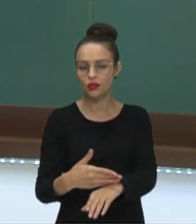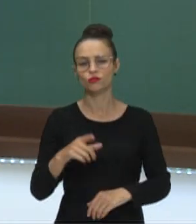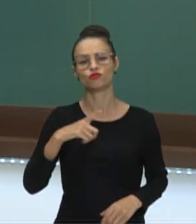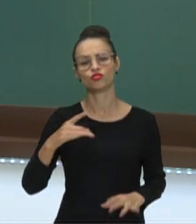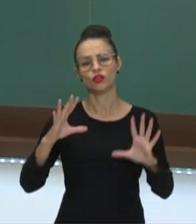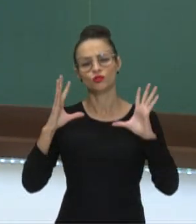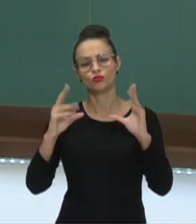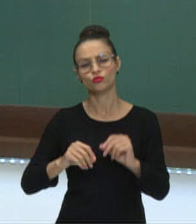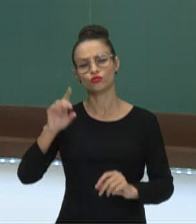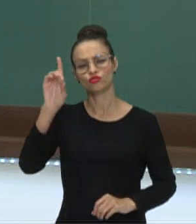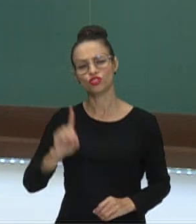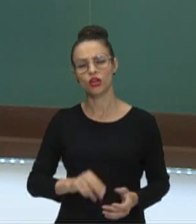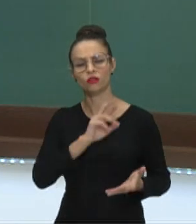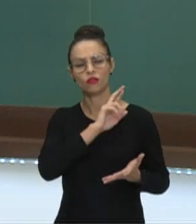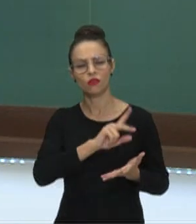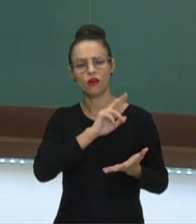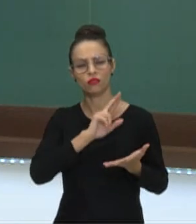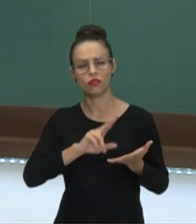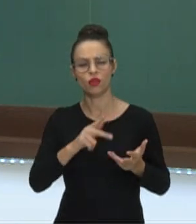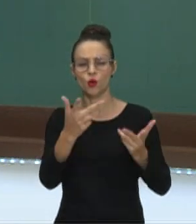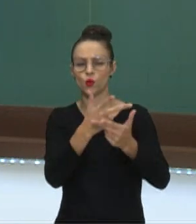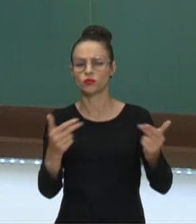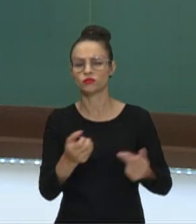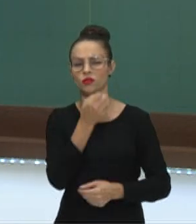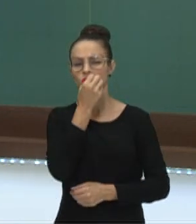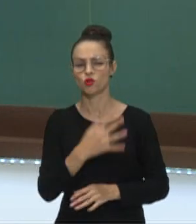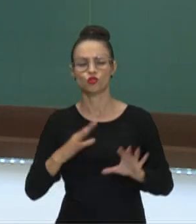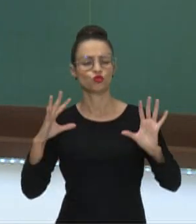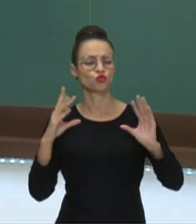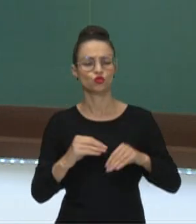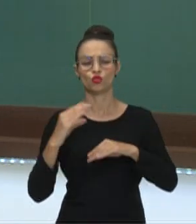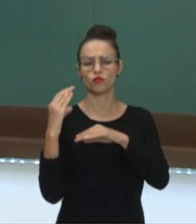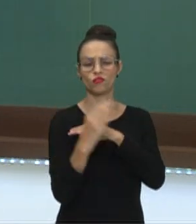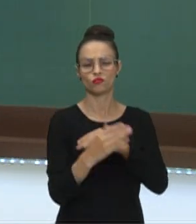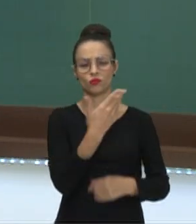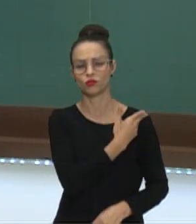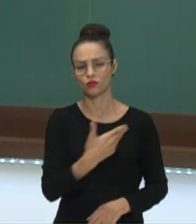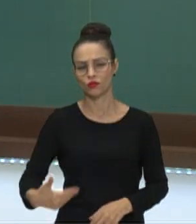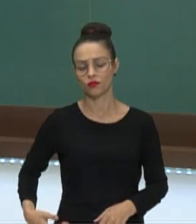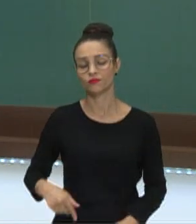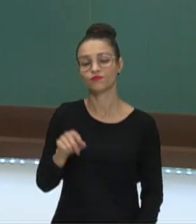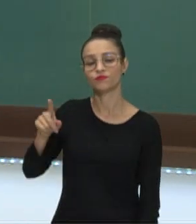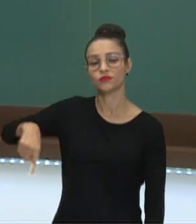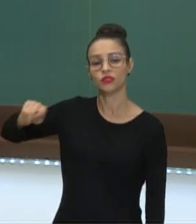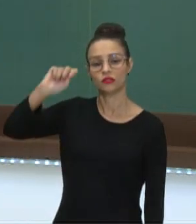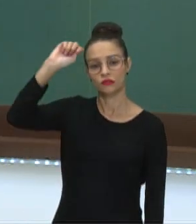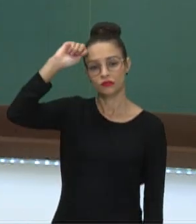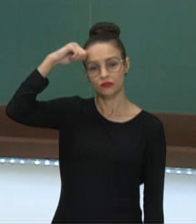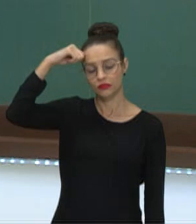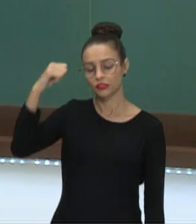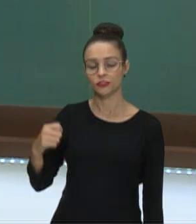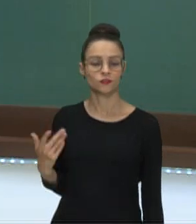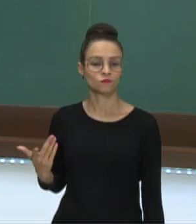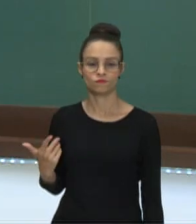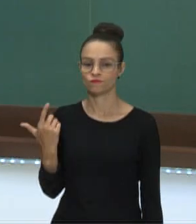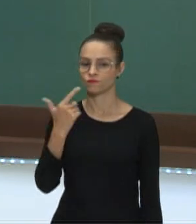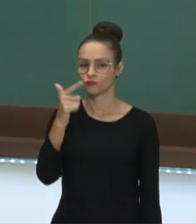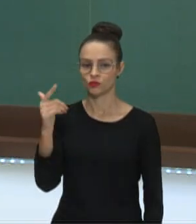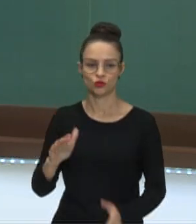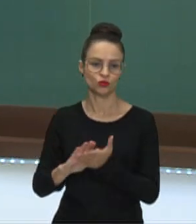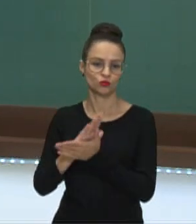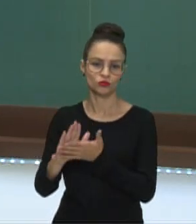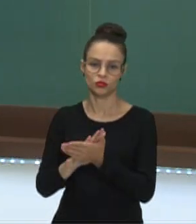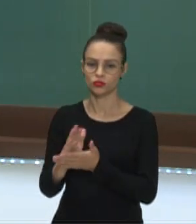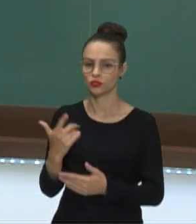os direitos, todas as coisas boas, todos os investimentos do governo, e os negros, por sua vez, já não possuíam nada,